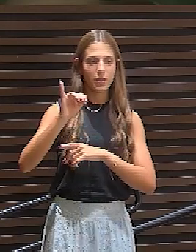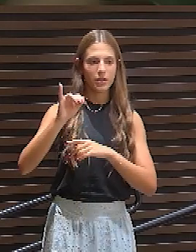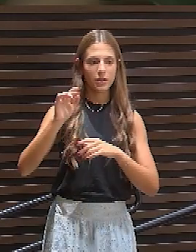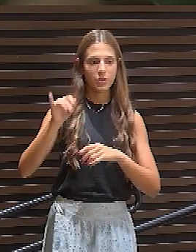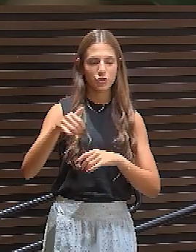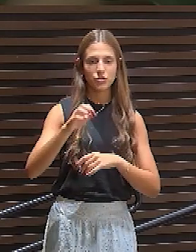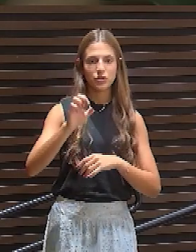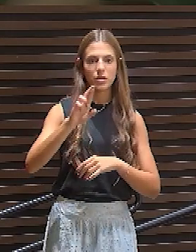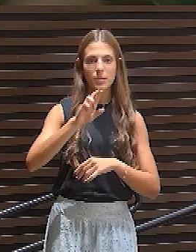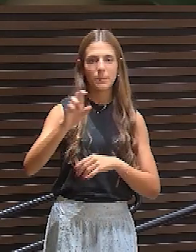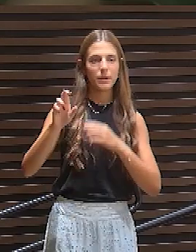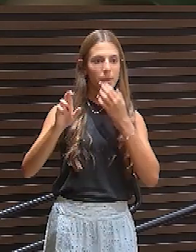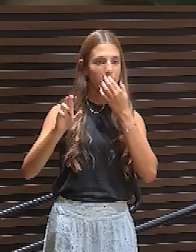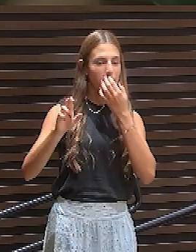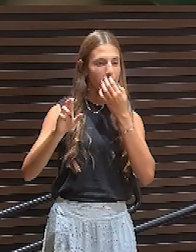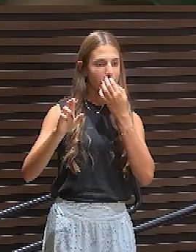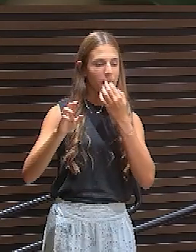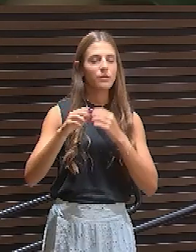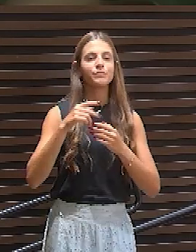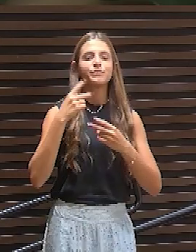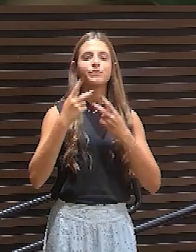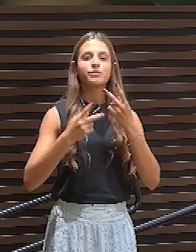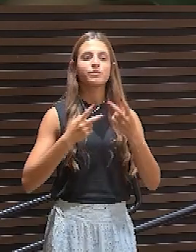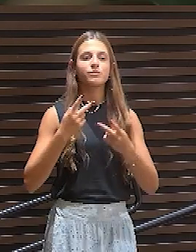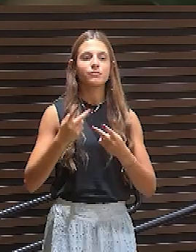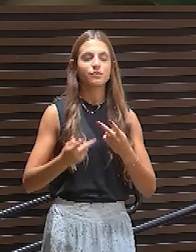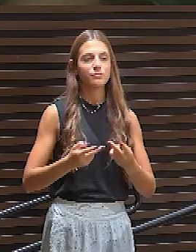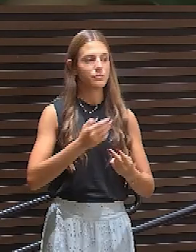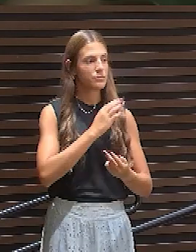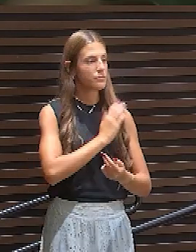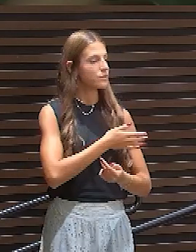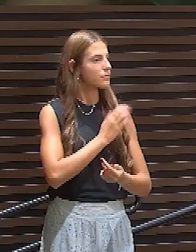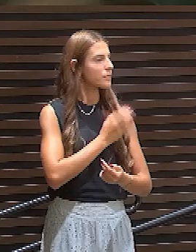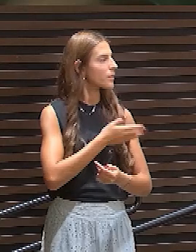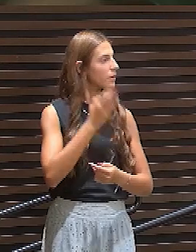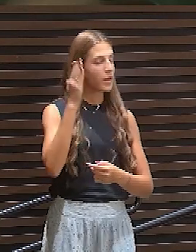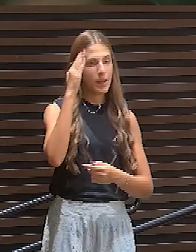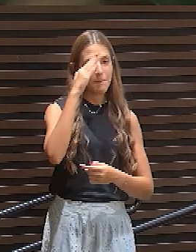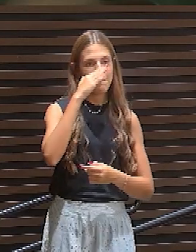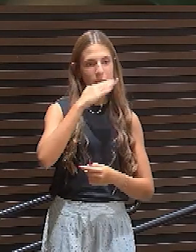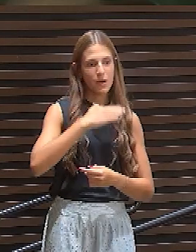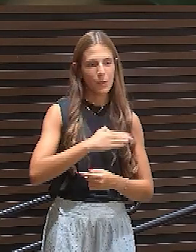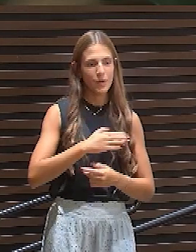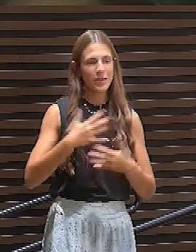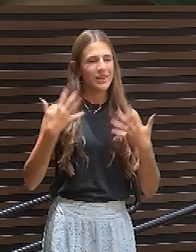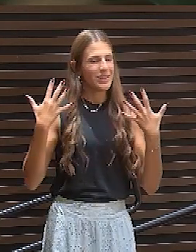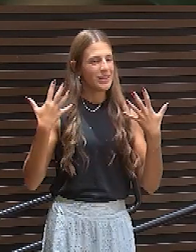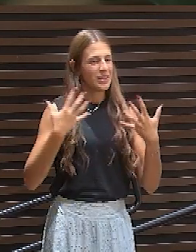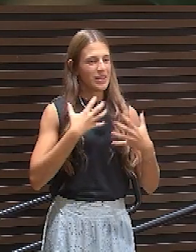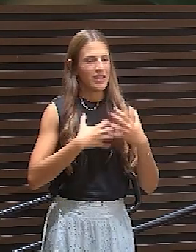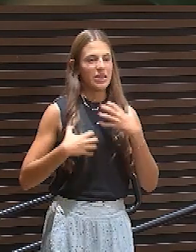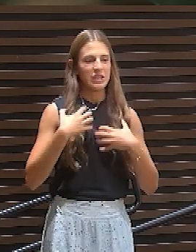o coração é mau e desesperadamente